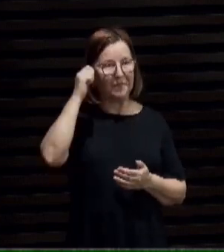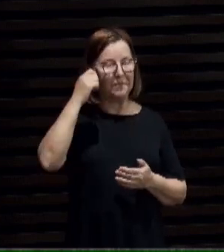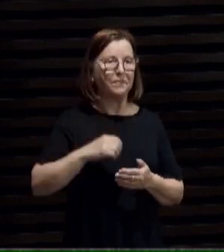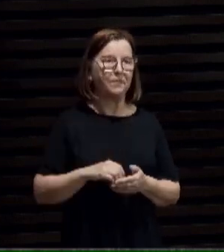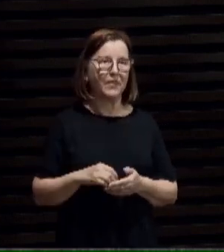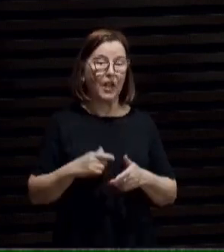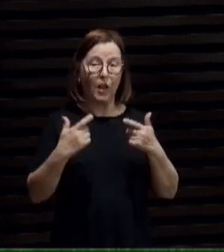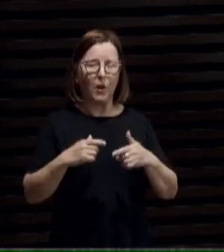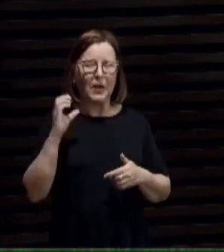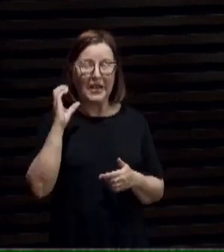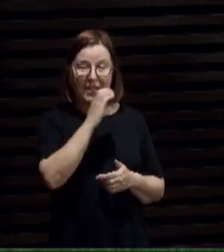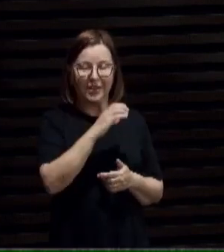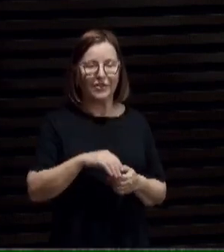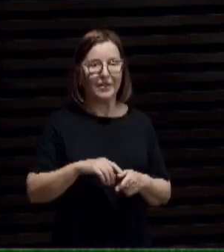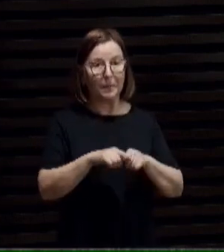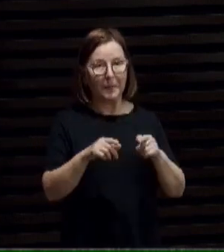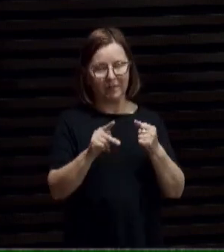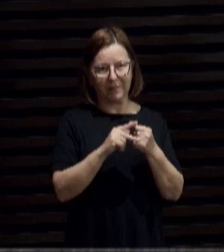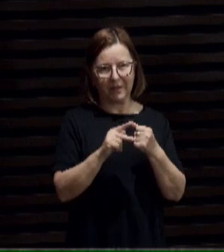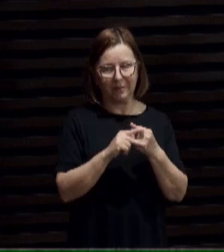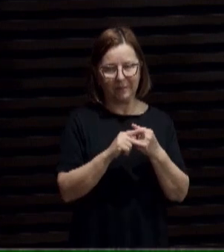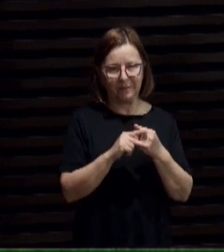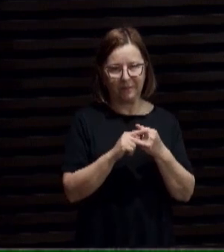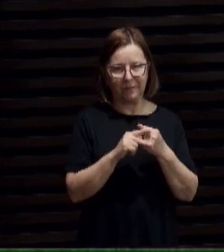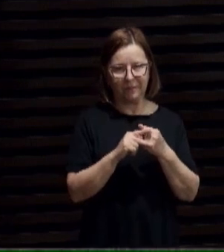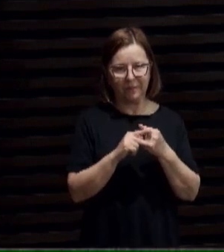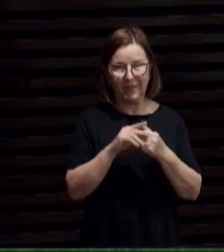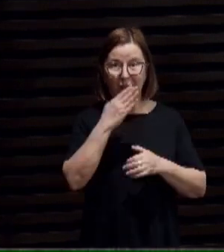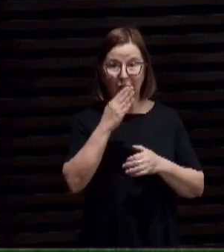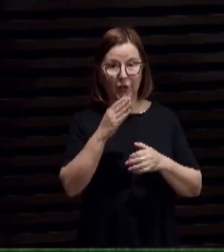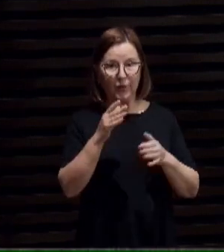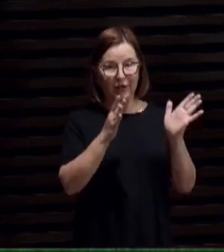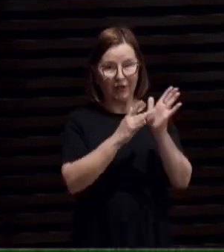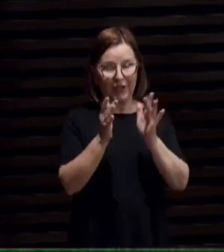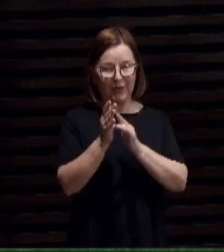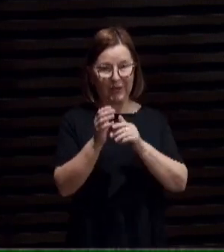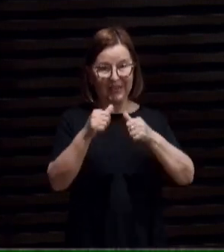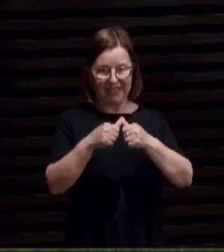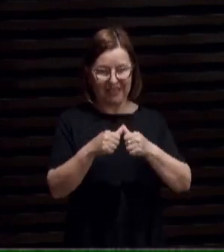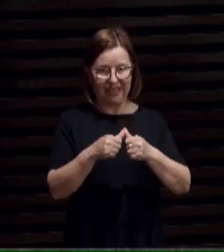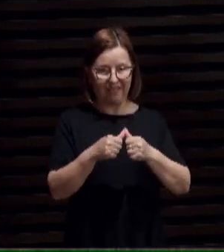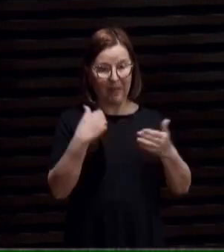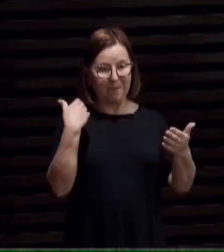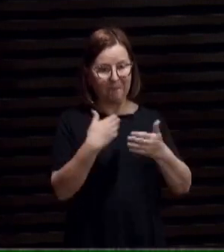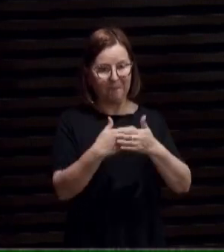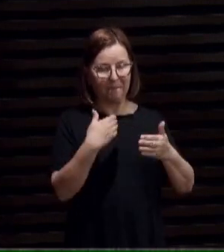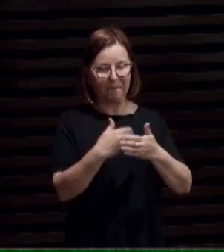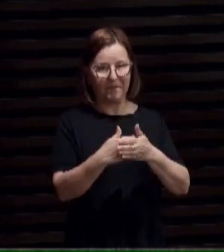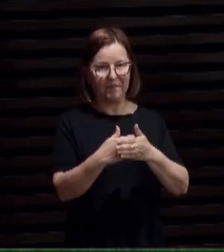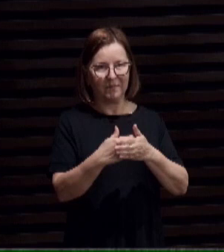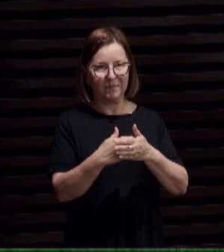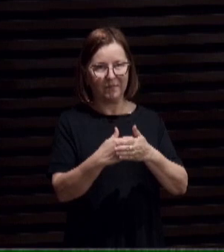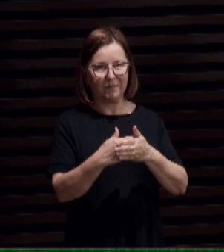Mas Pedro, ao trair Jesus, ele estava ao redor de um